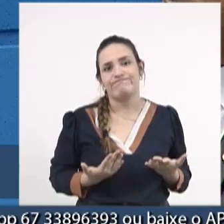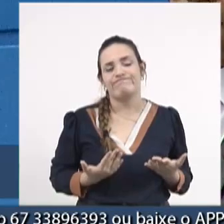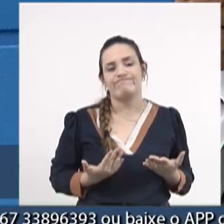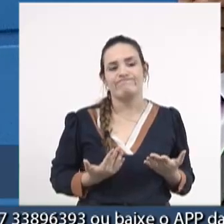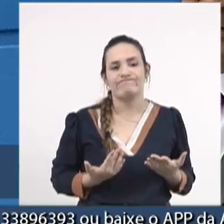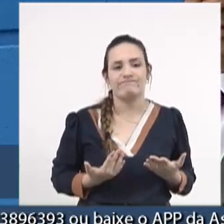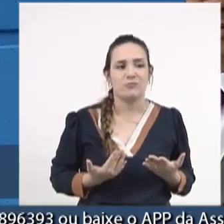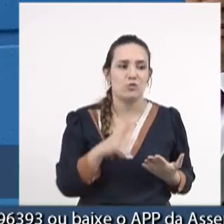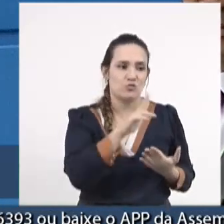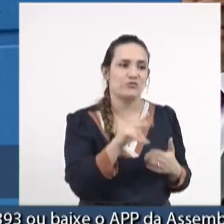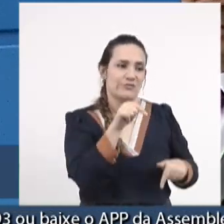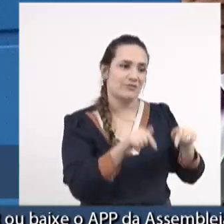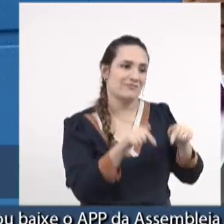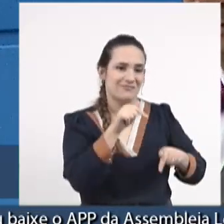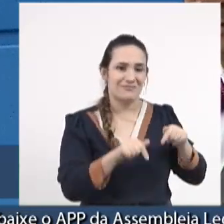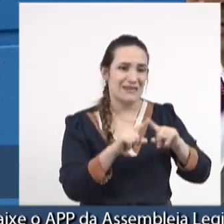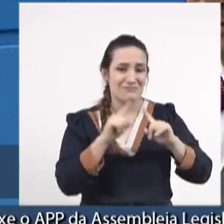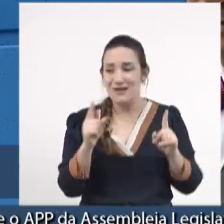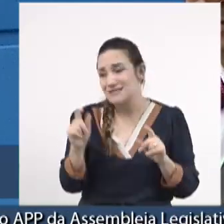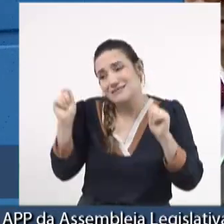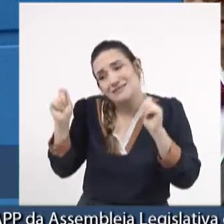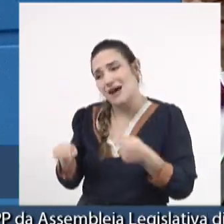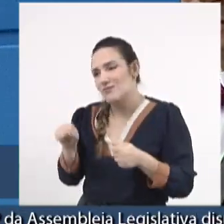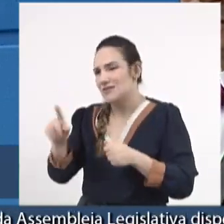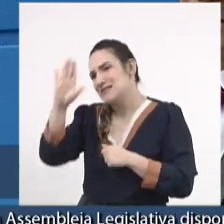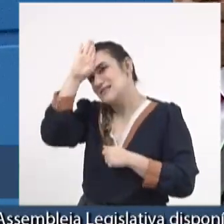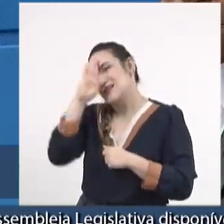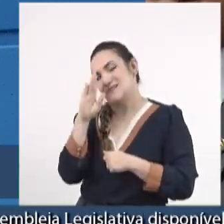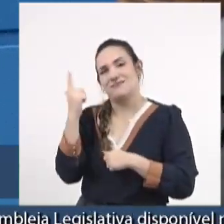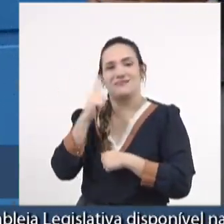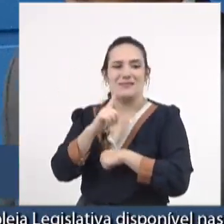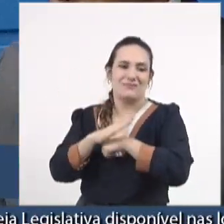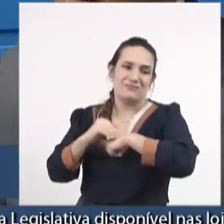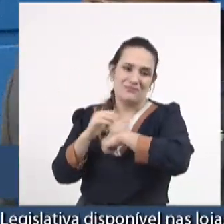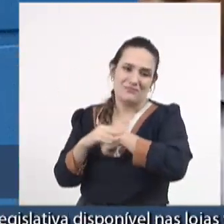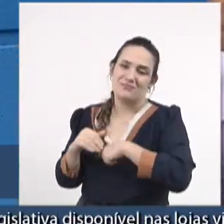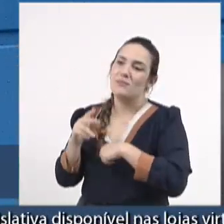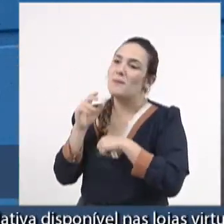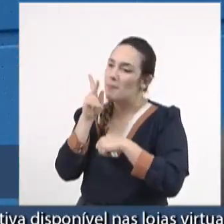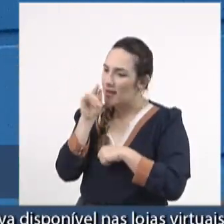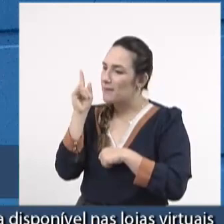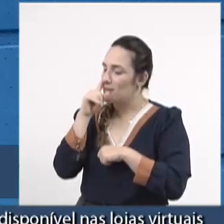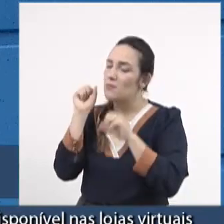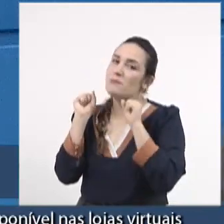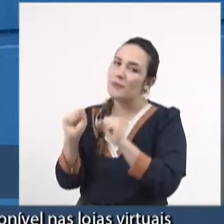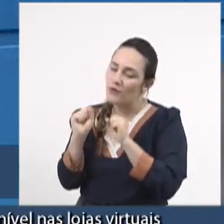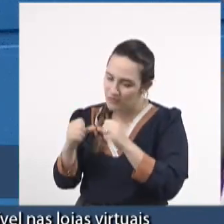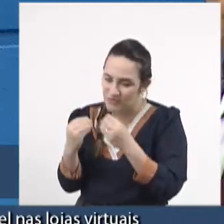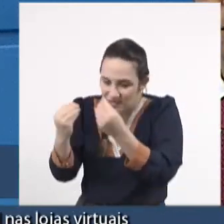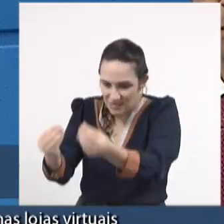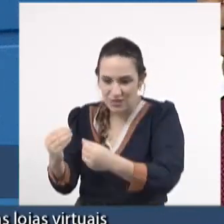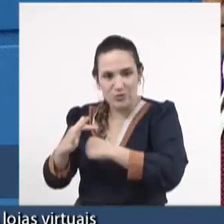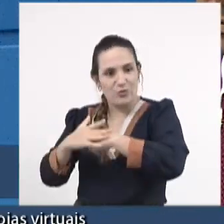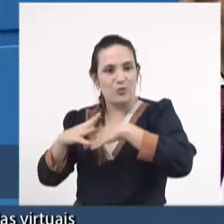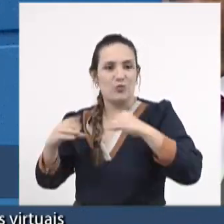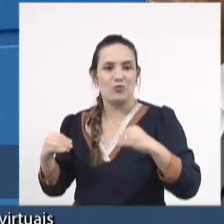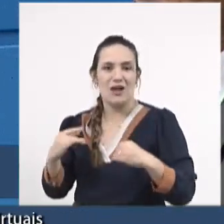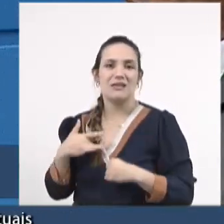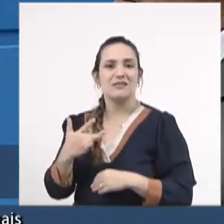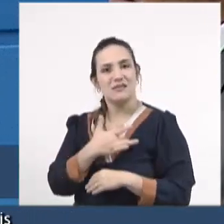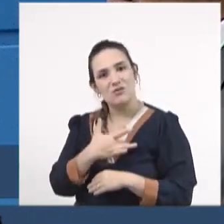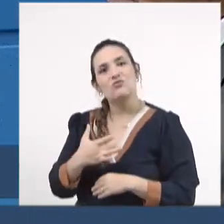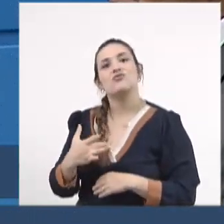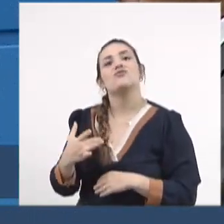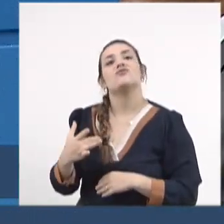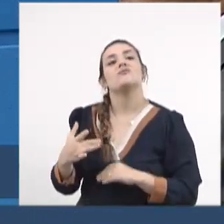de química, aquilo que gratuitamente a gente pode educar os pais para fornecer e curar a